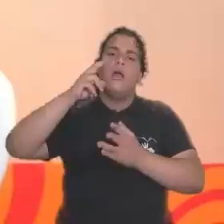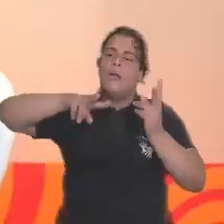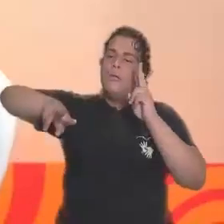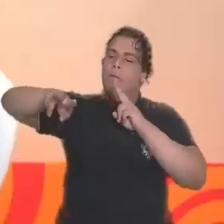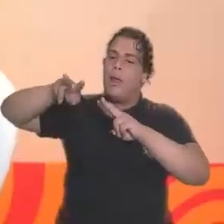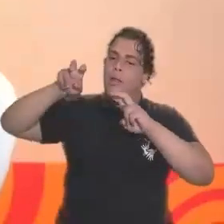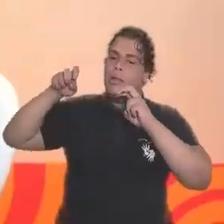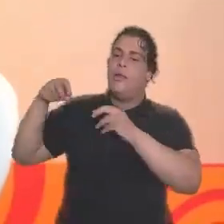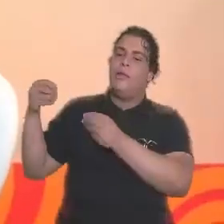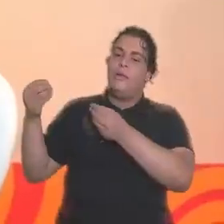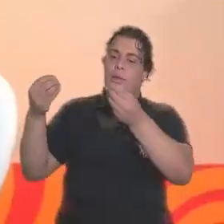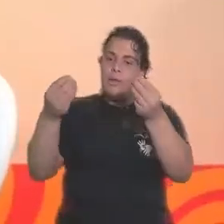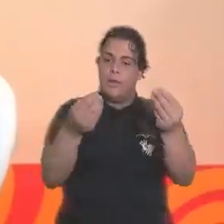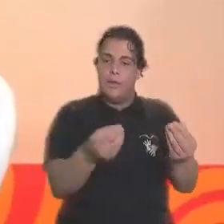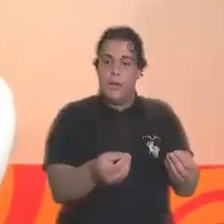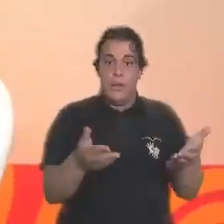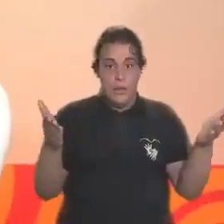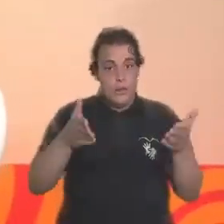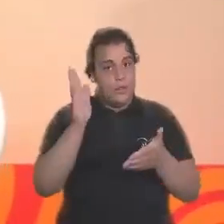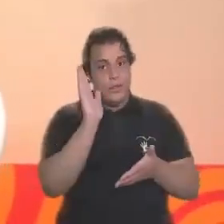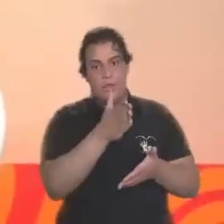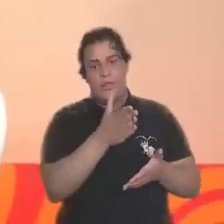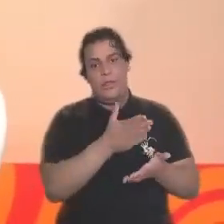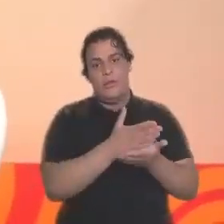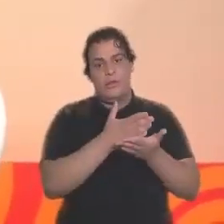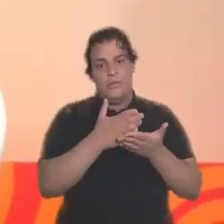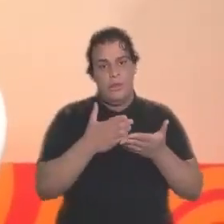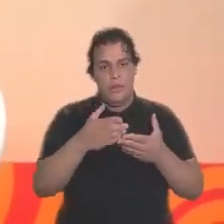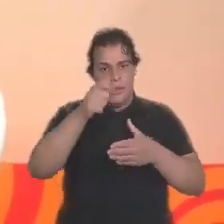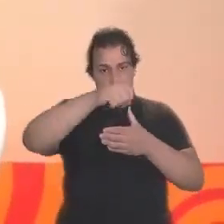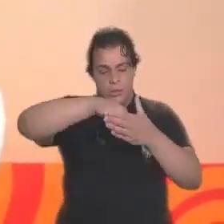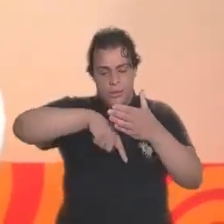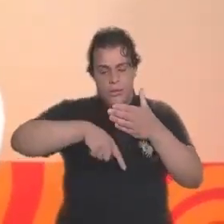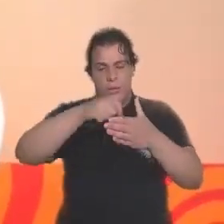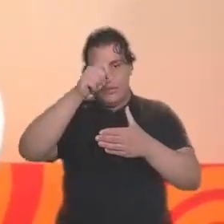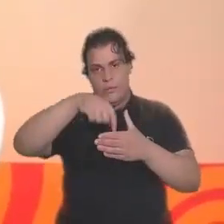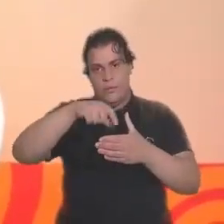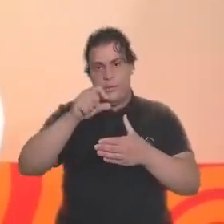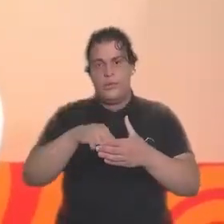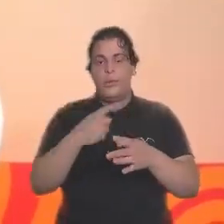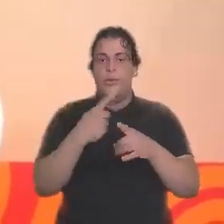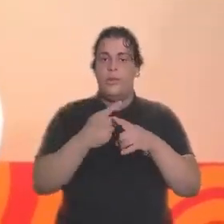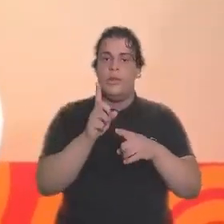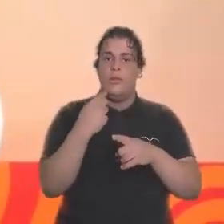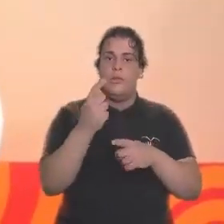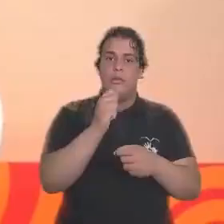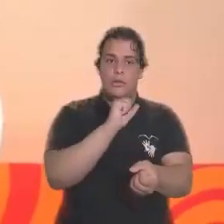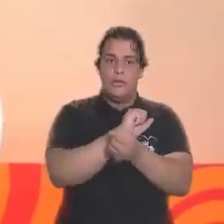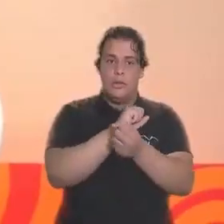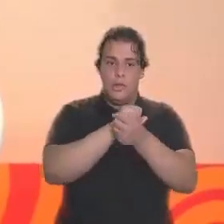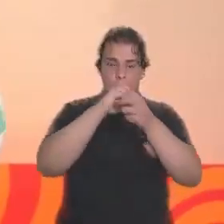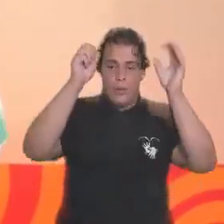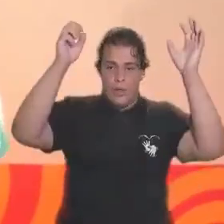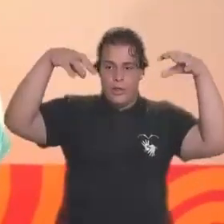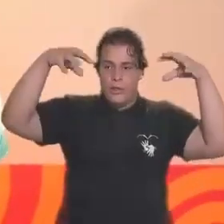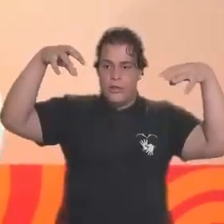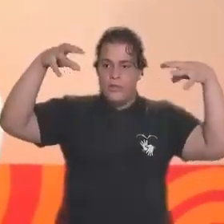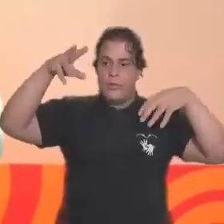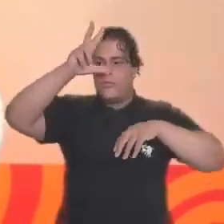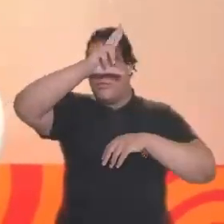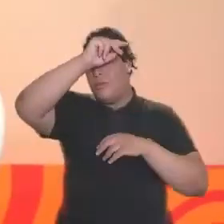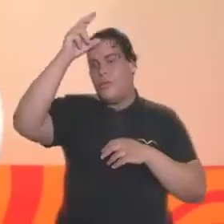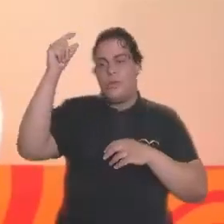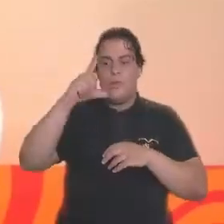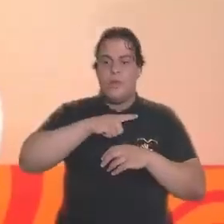entrega. E hoje a gente já iniciou os plantios, porque a gente estava aguardando o período de chuva, então já começamos. A prefeitura